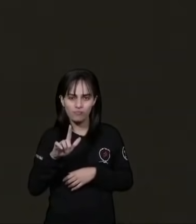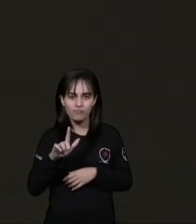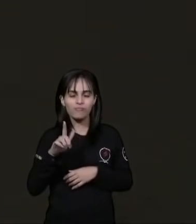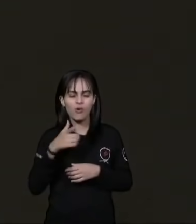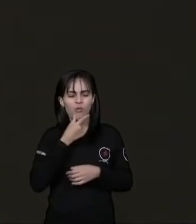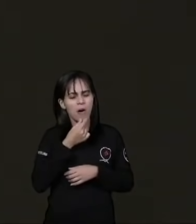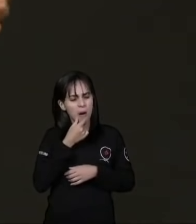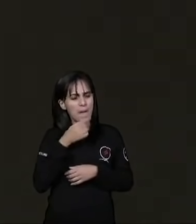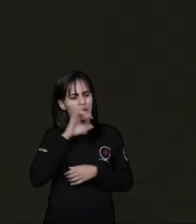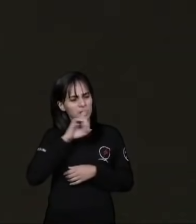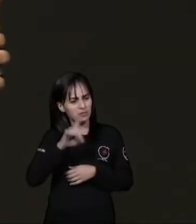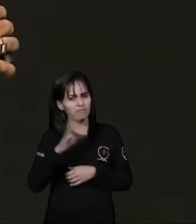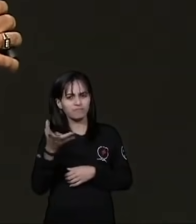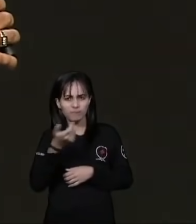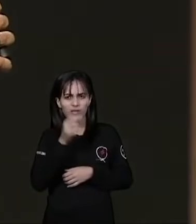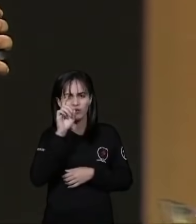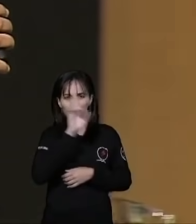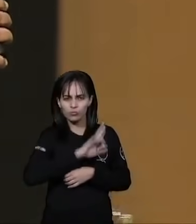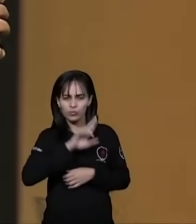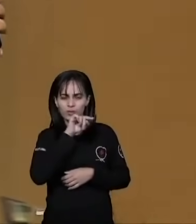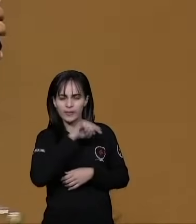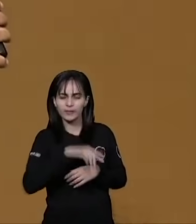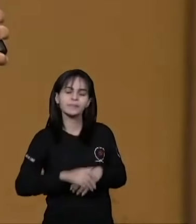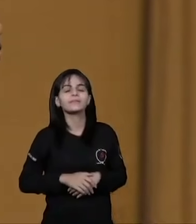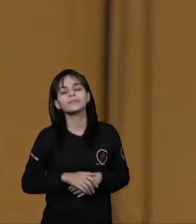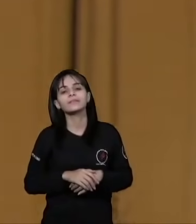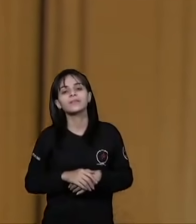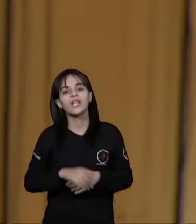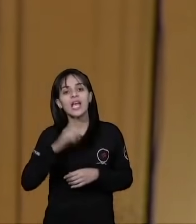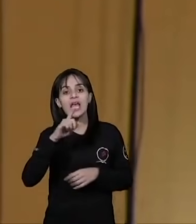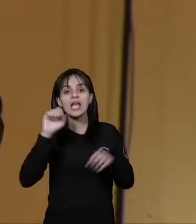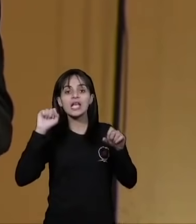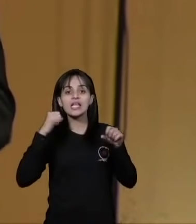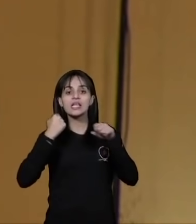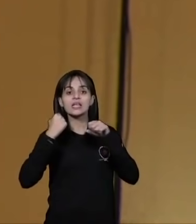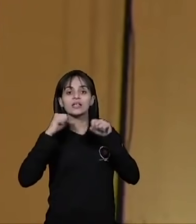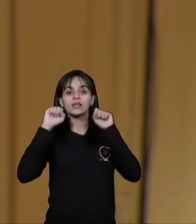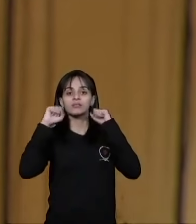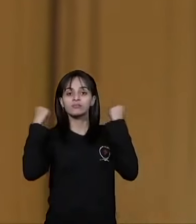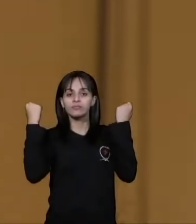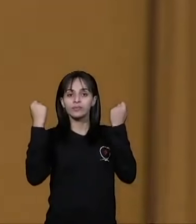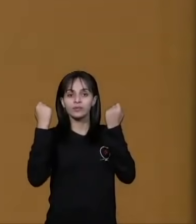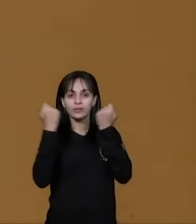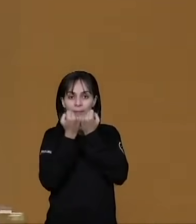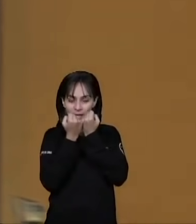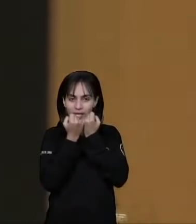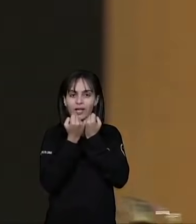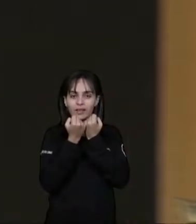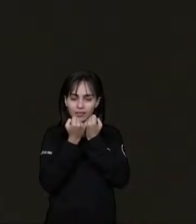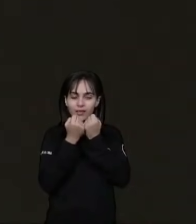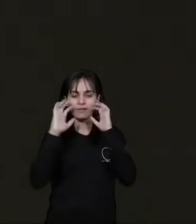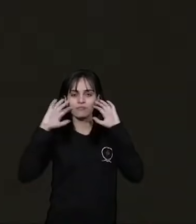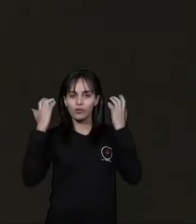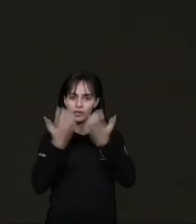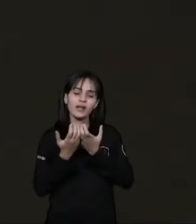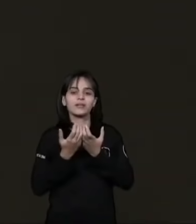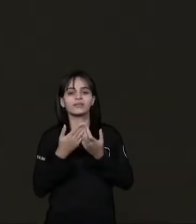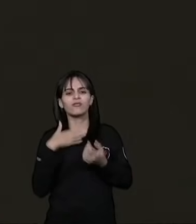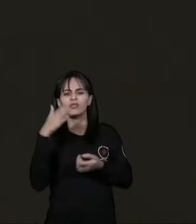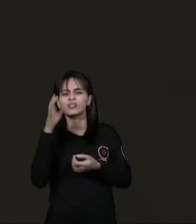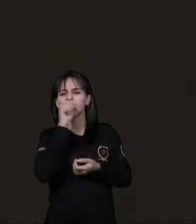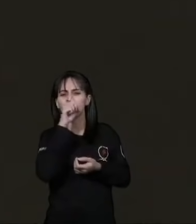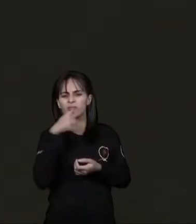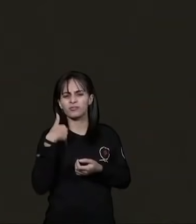grande homem de Deus um grande empregado um homem usado por Deus tava fazendo uma cruzada no Maracanãzinho e eu fui com meu pai no